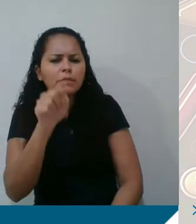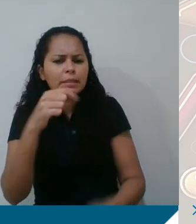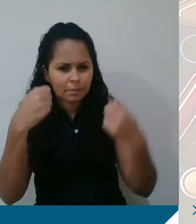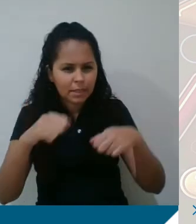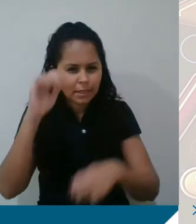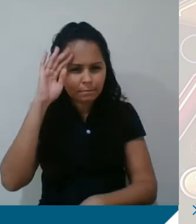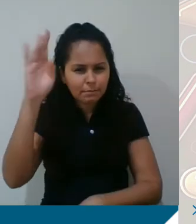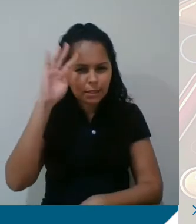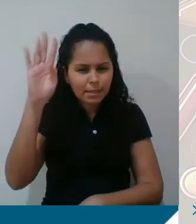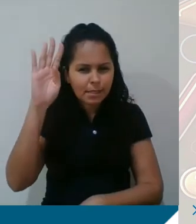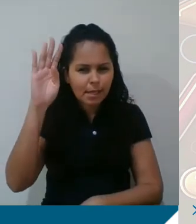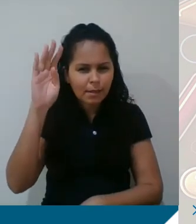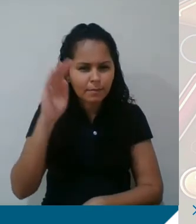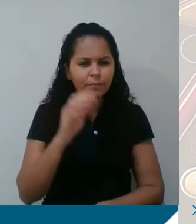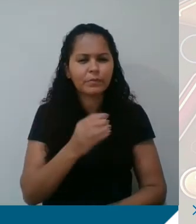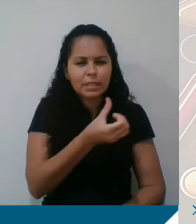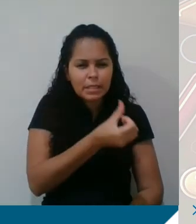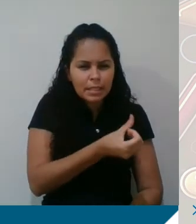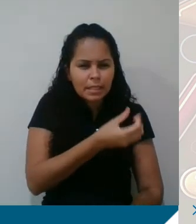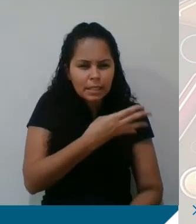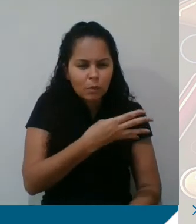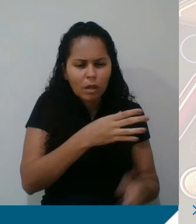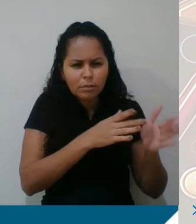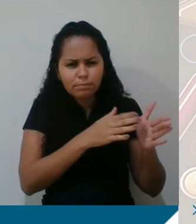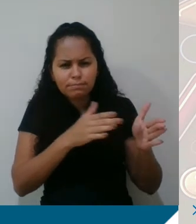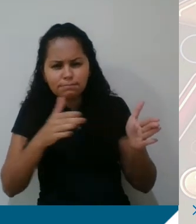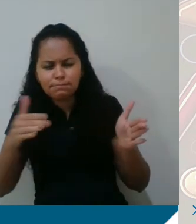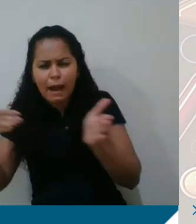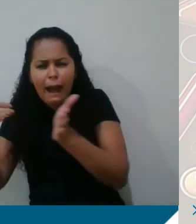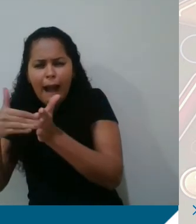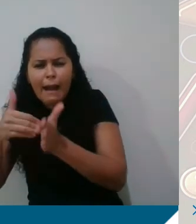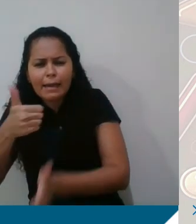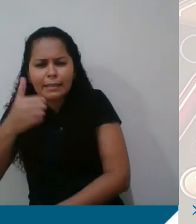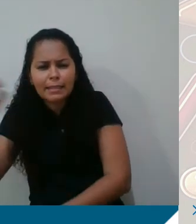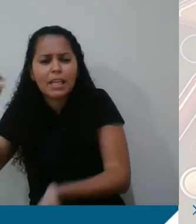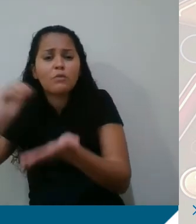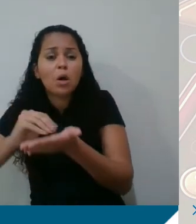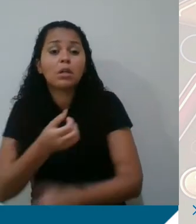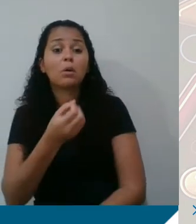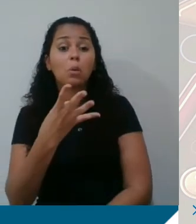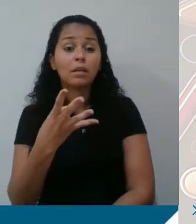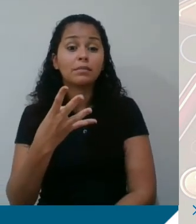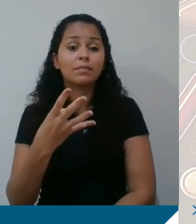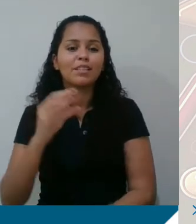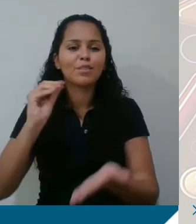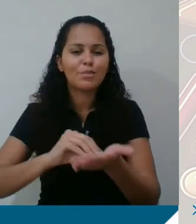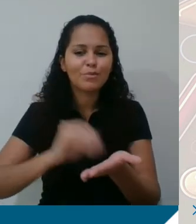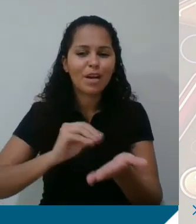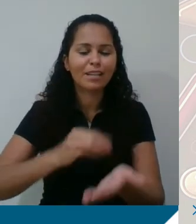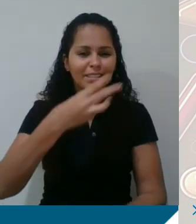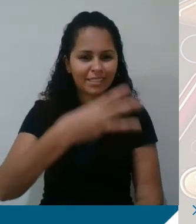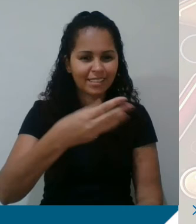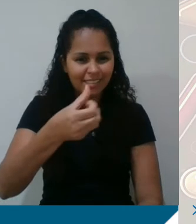você tem que pensar. De 64 para chegar em 100, faltam quanto? Faltam 36%.